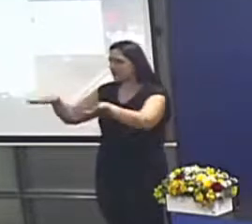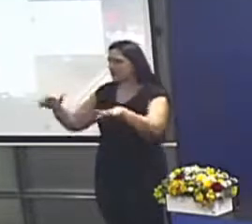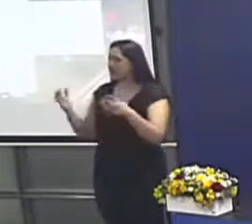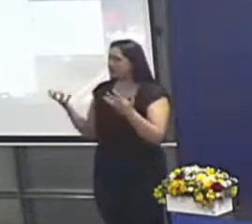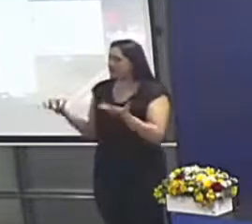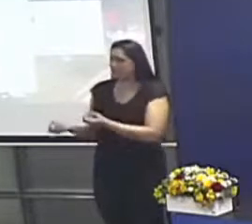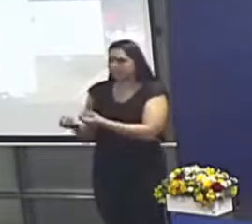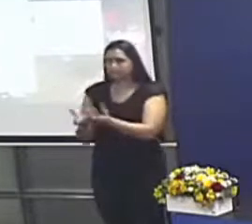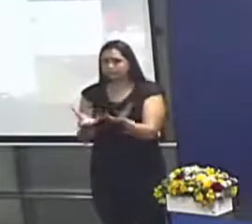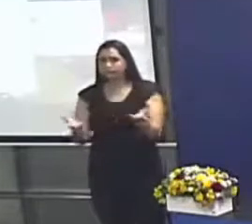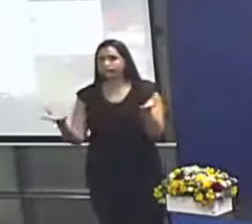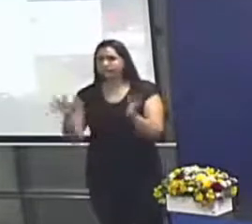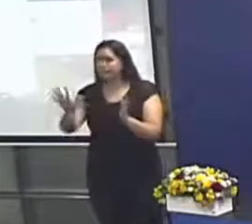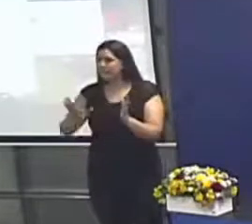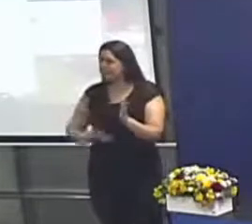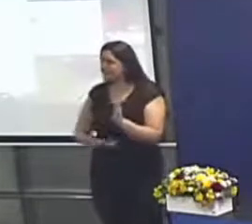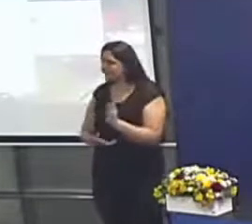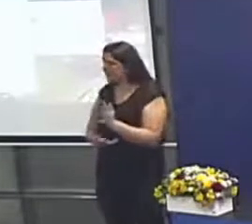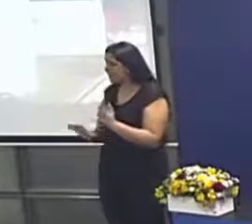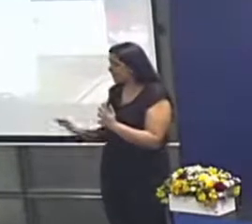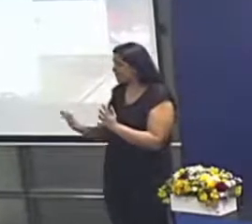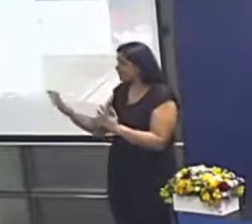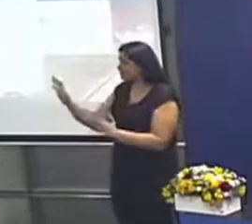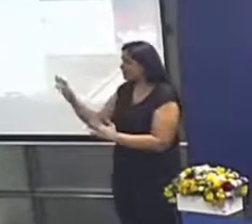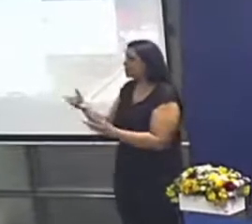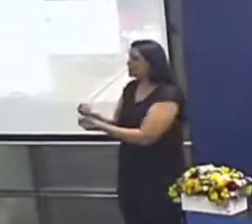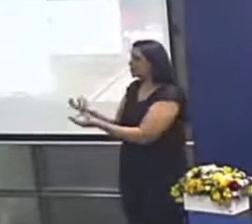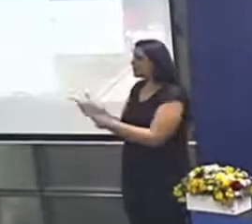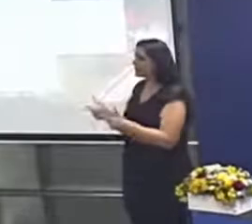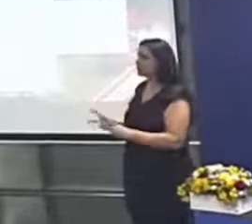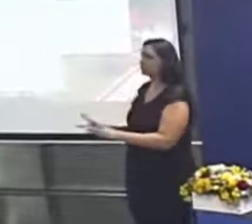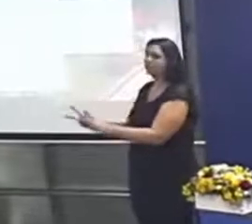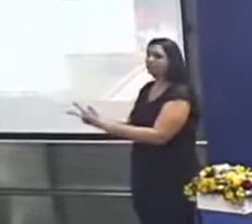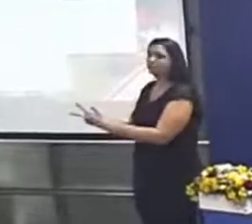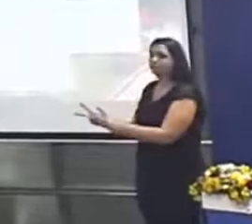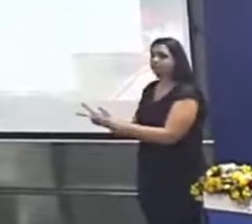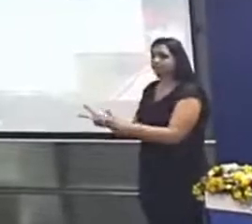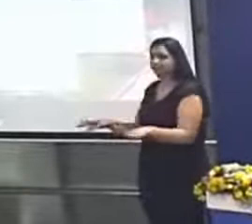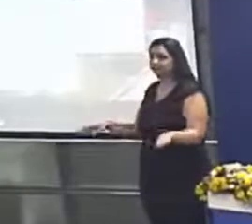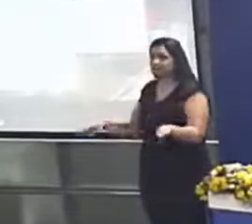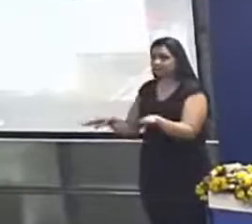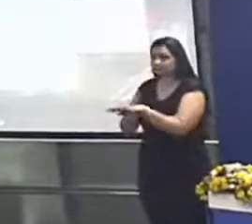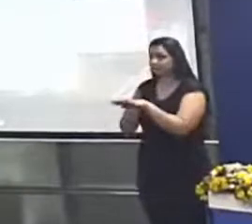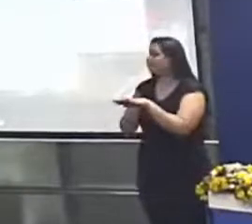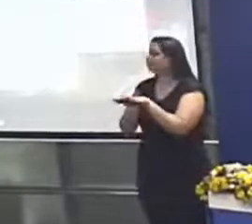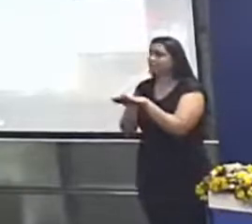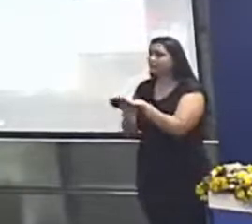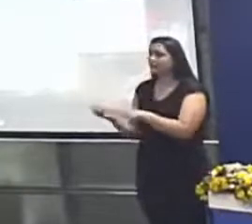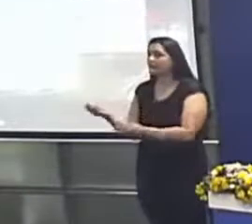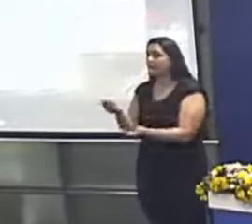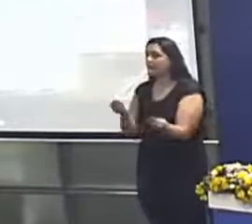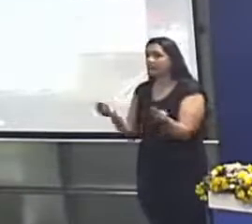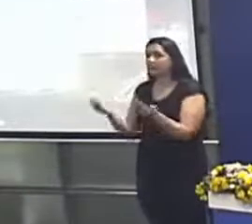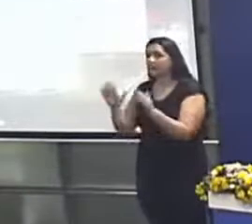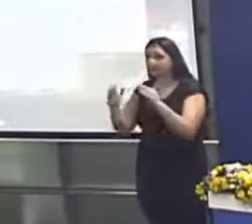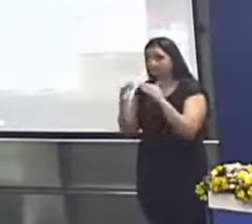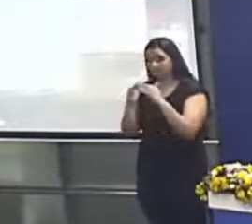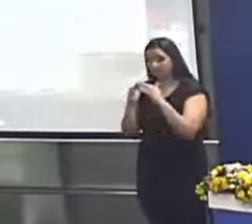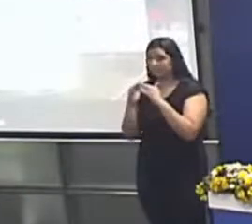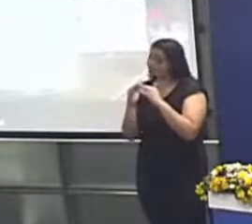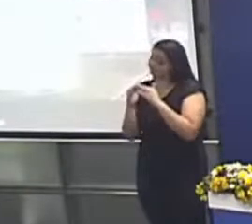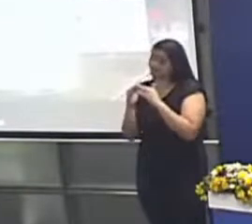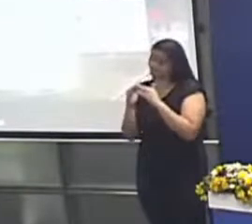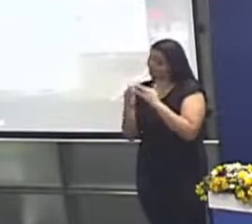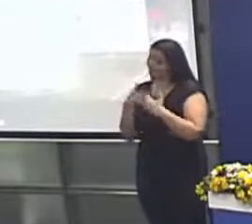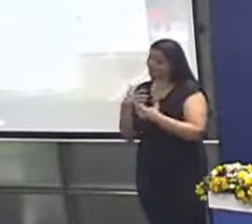e mesmo assim tem fome na periferia. Nenhum justo há de mendigar o pão. Em relação à moradia, eu tenho a